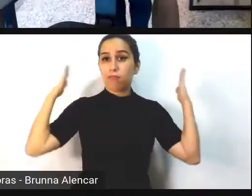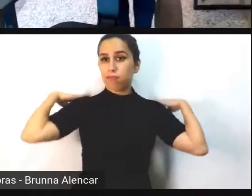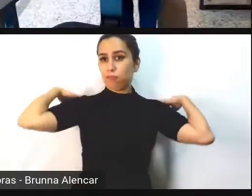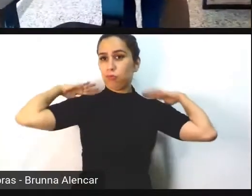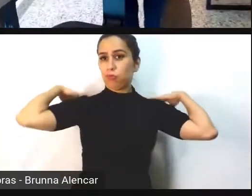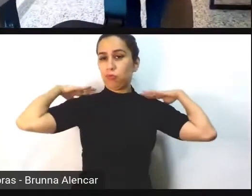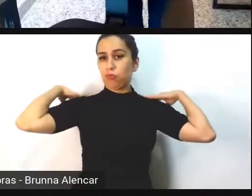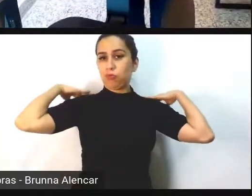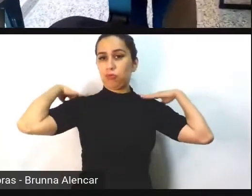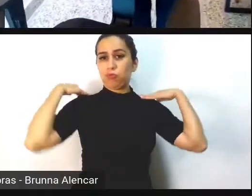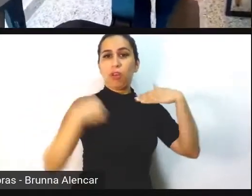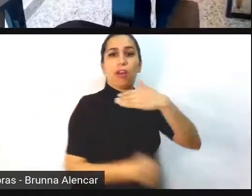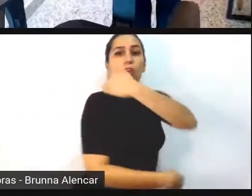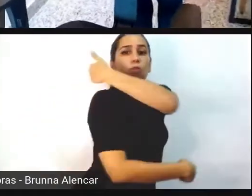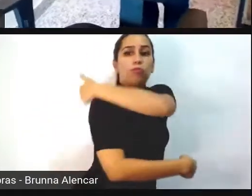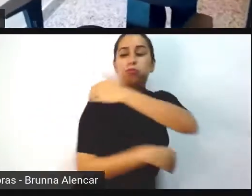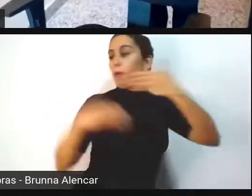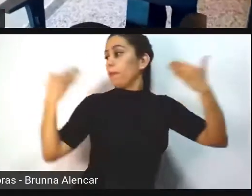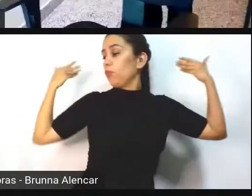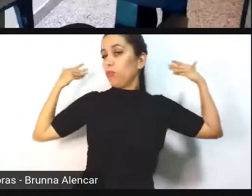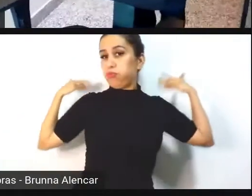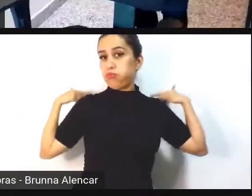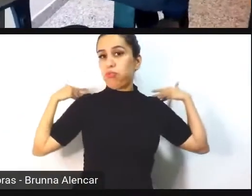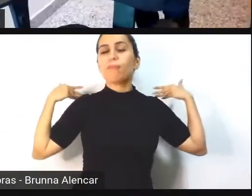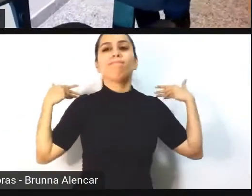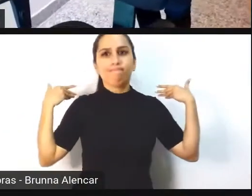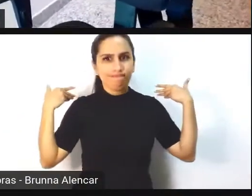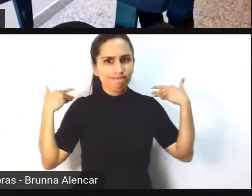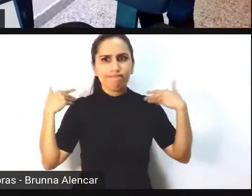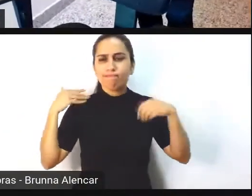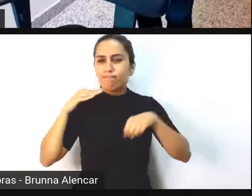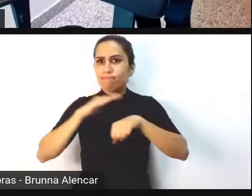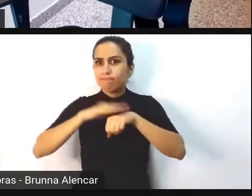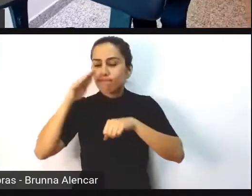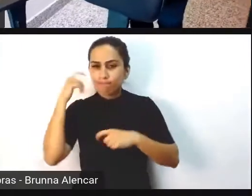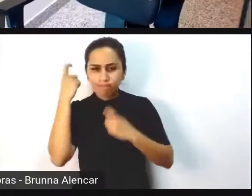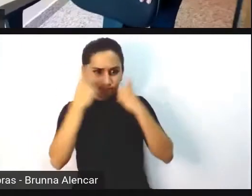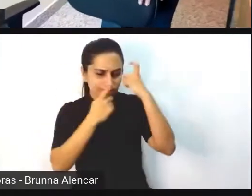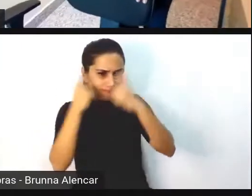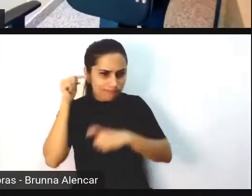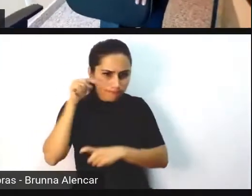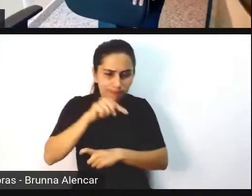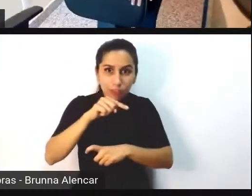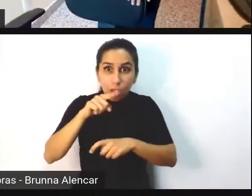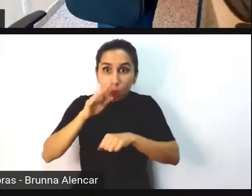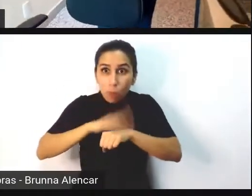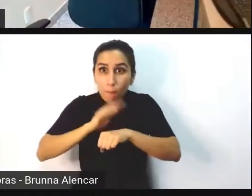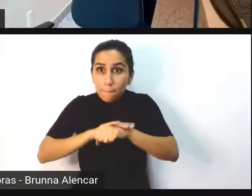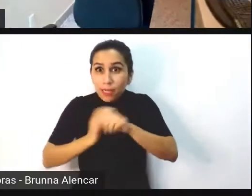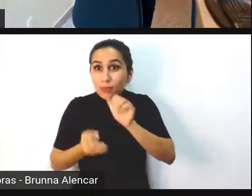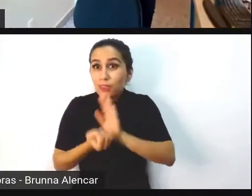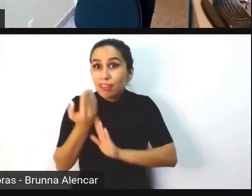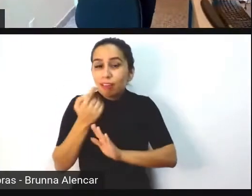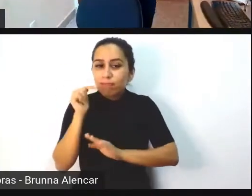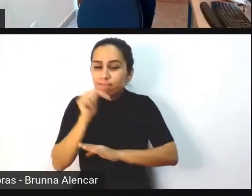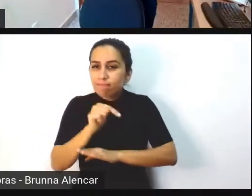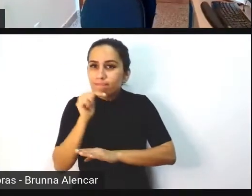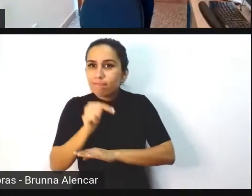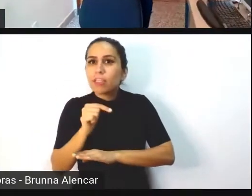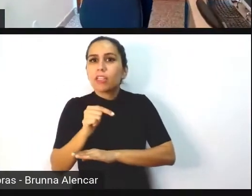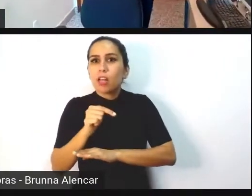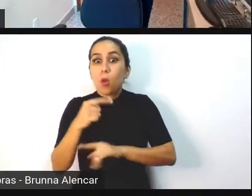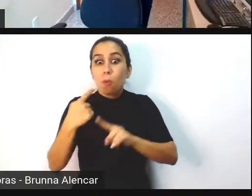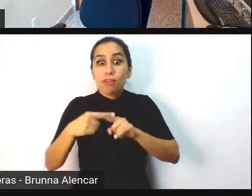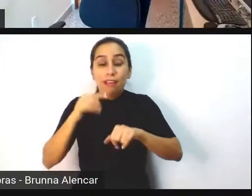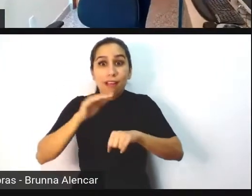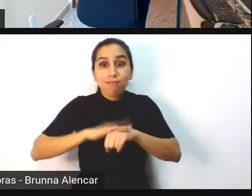de antropometria. Então, aqui, inclusive, quanto mais estudo tem o apoio lombar, mais cara é